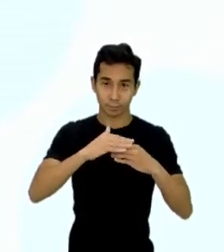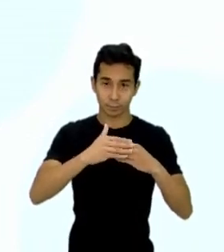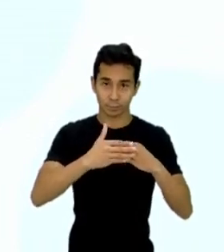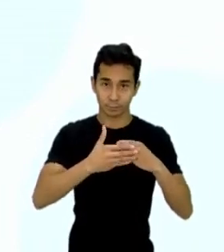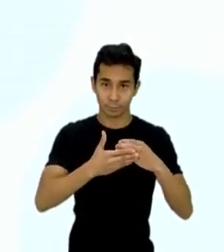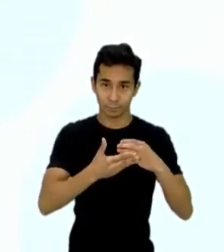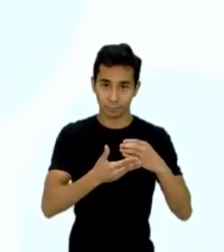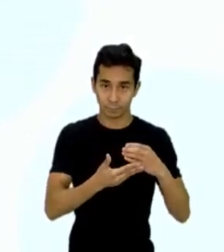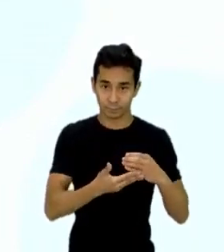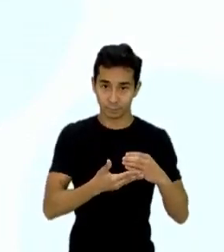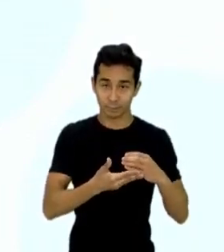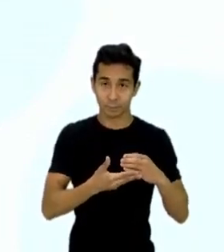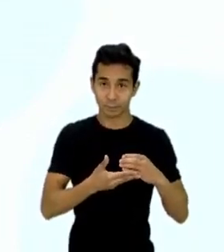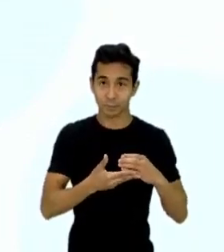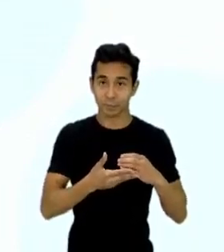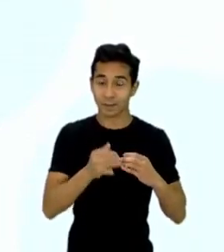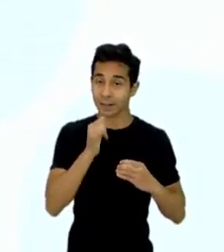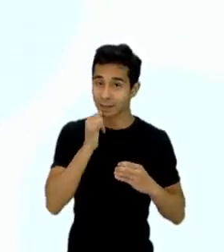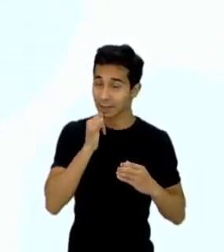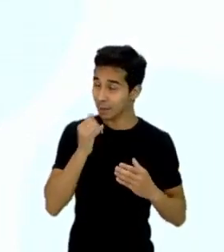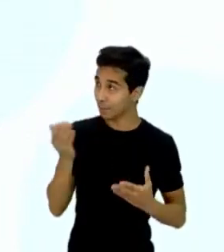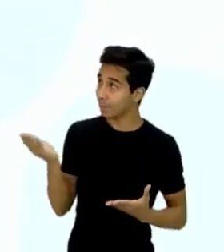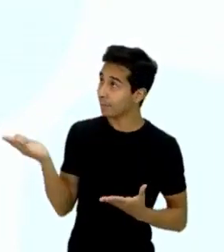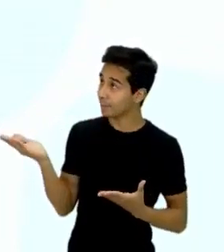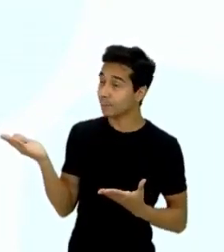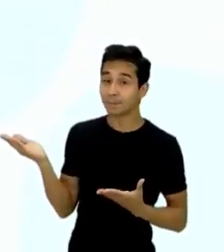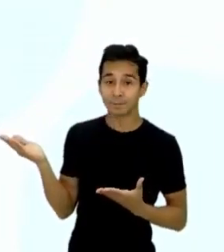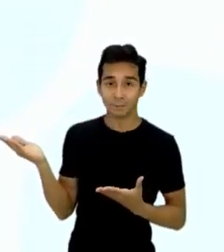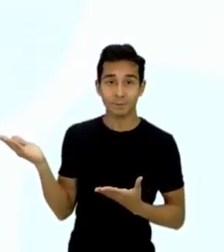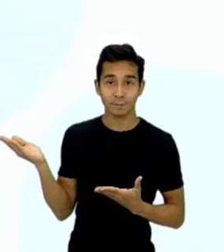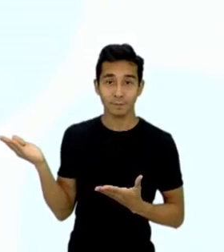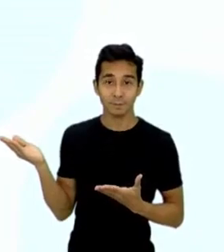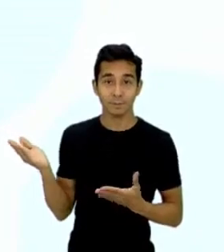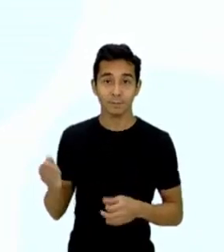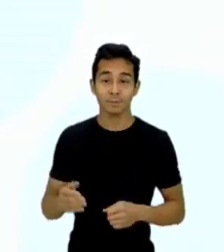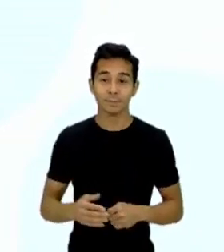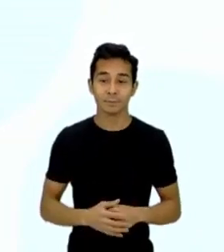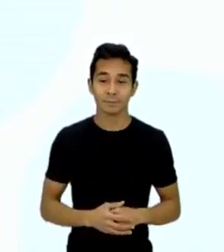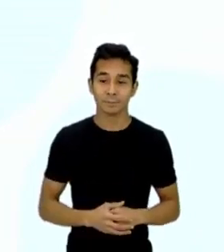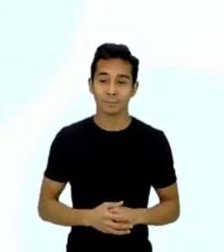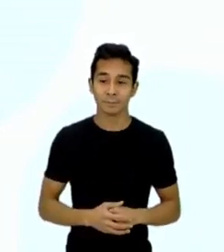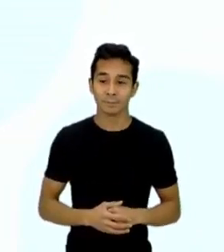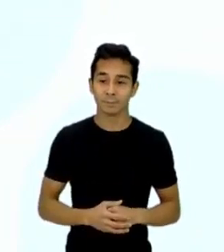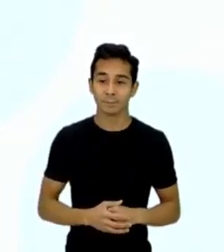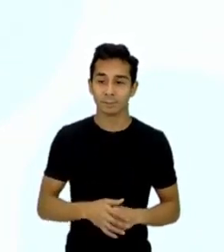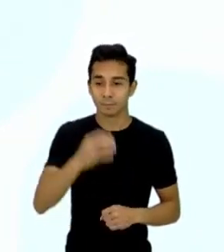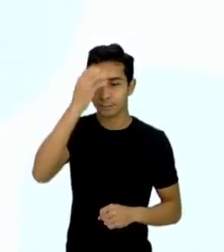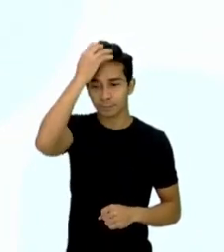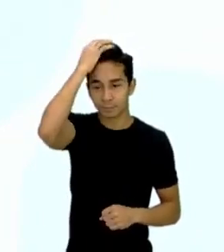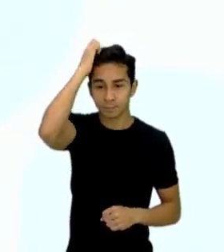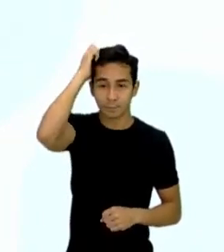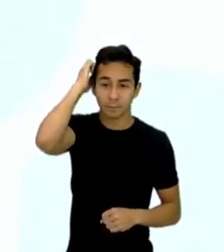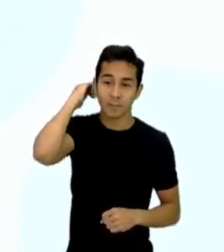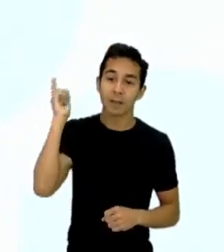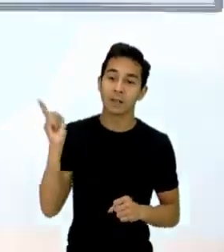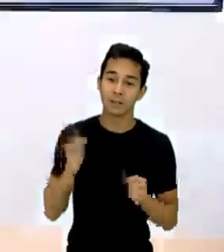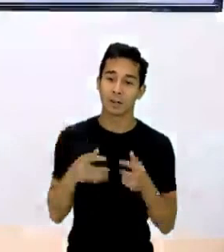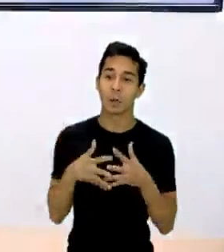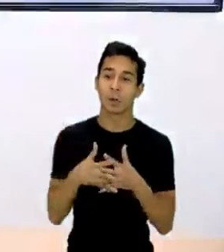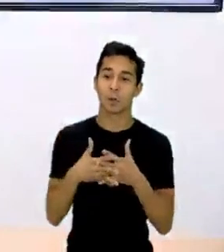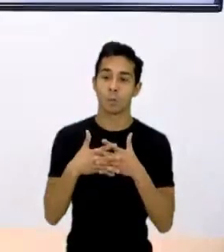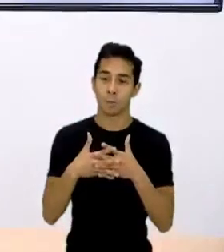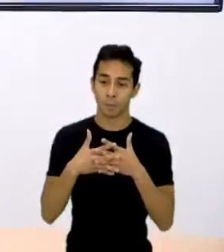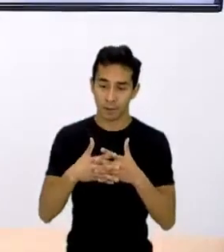formar o órgão, que nesse caso é o pulmão, e por fim o sistema todo o complexo aí do